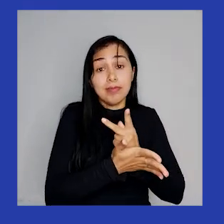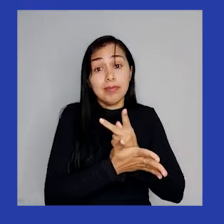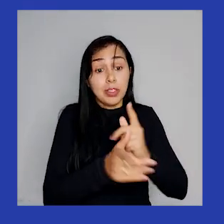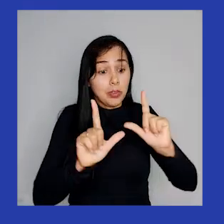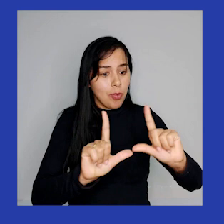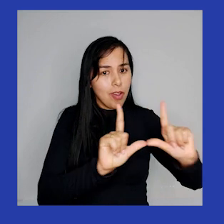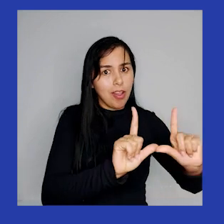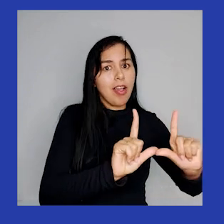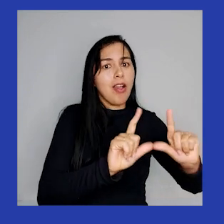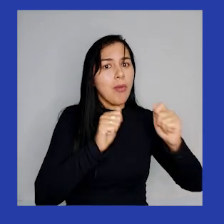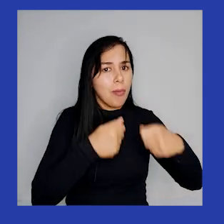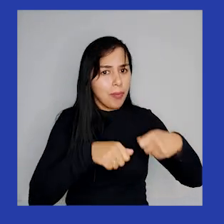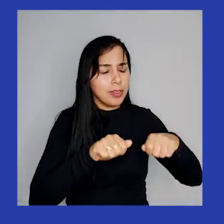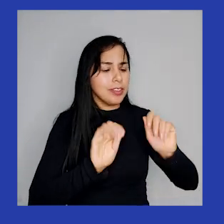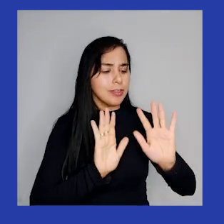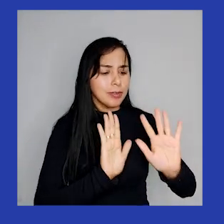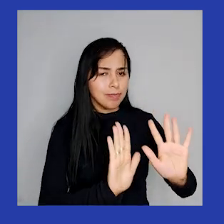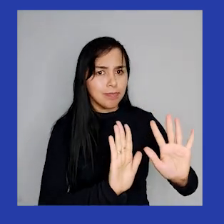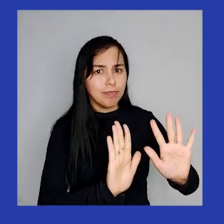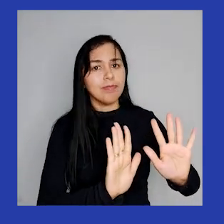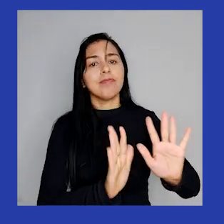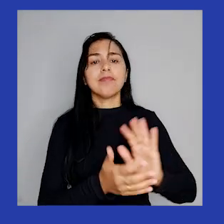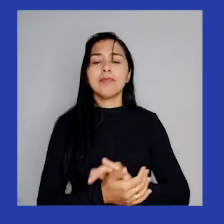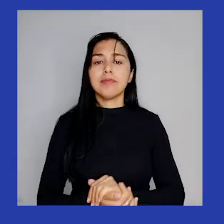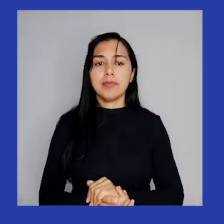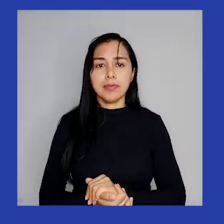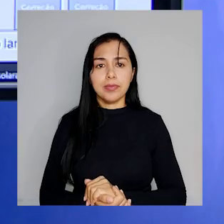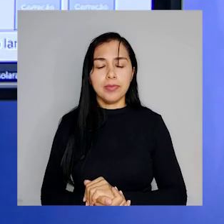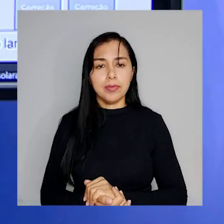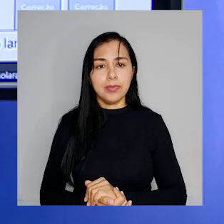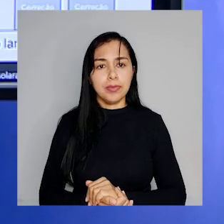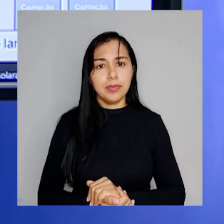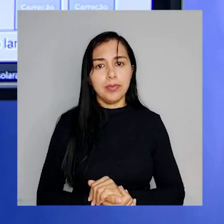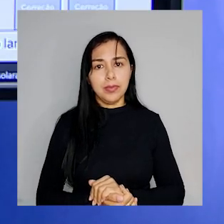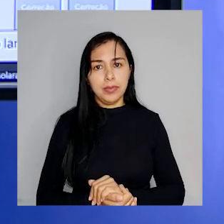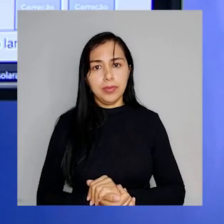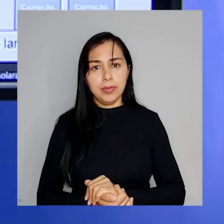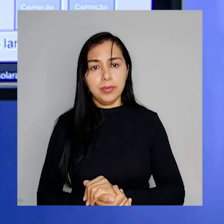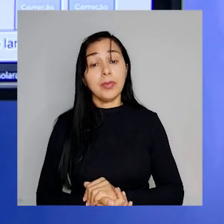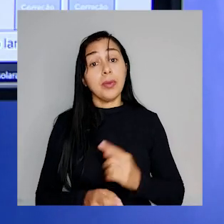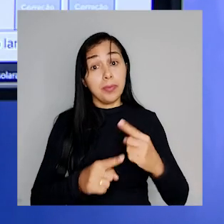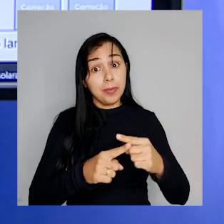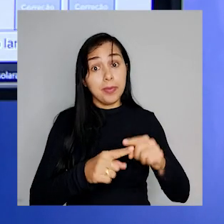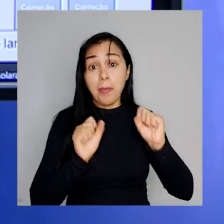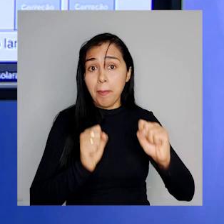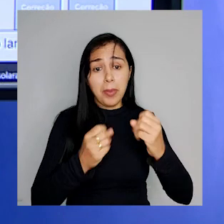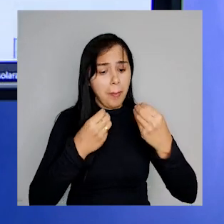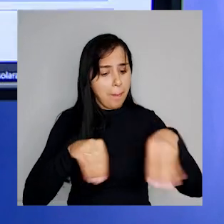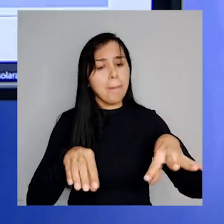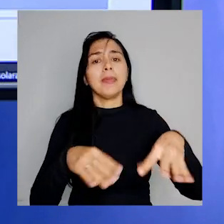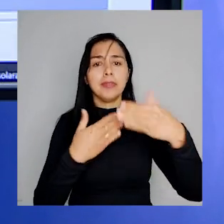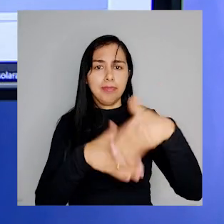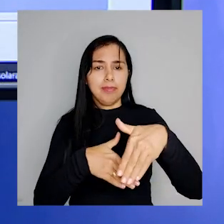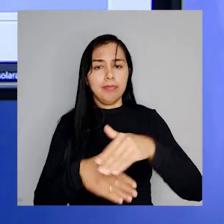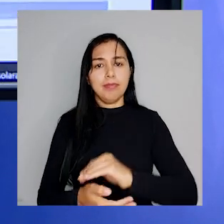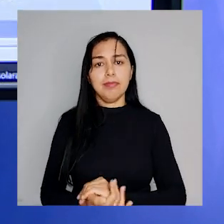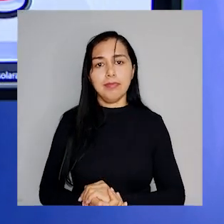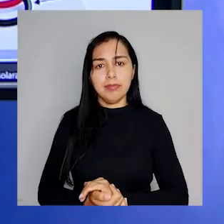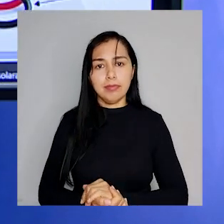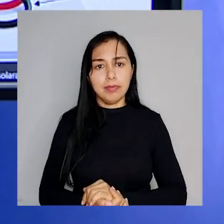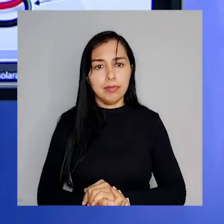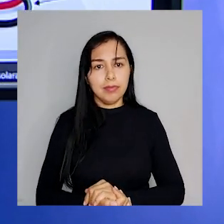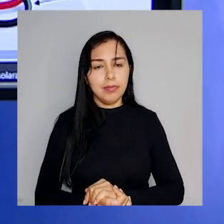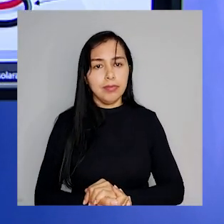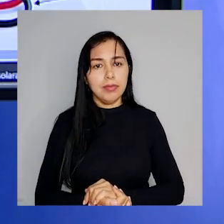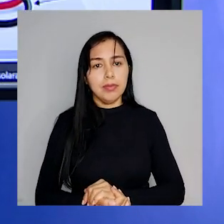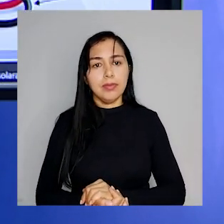errado. Então, de maneira alguma, não risque ou rabisque essa parte aqui, porque você pode ser prejudicado, ok?